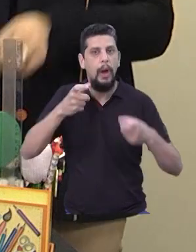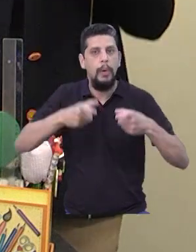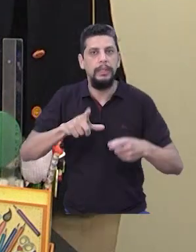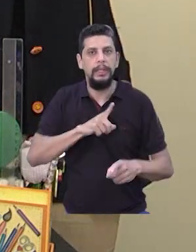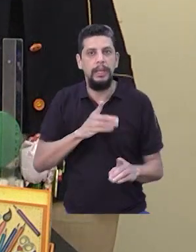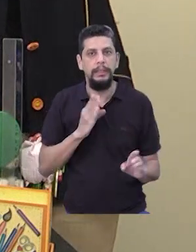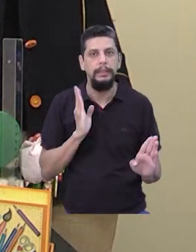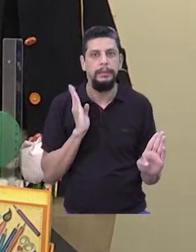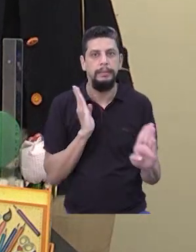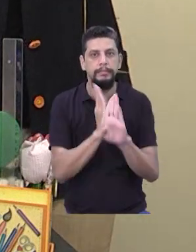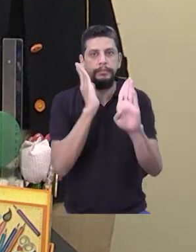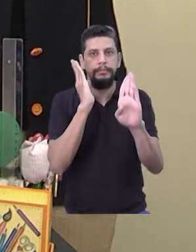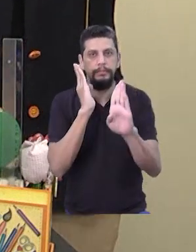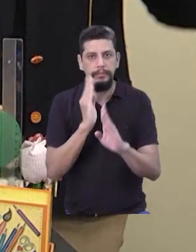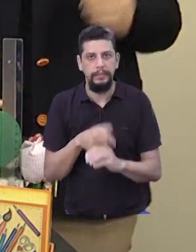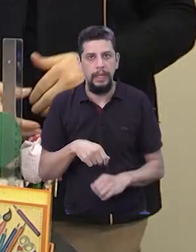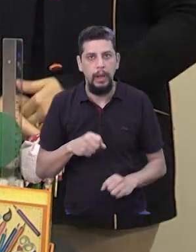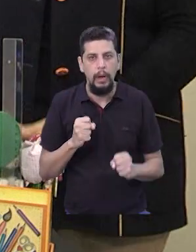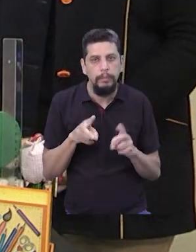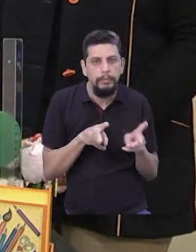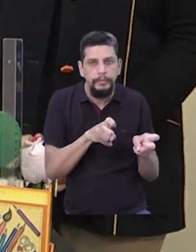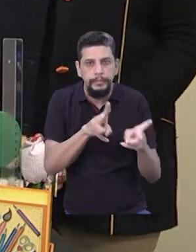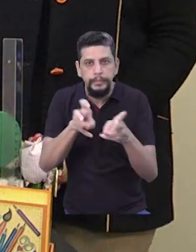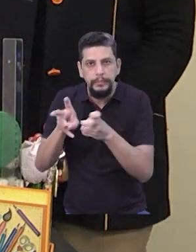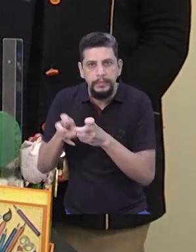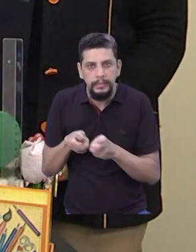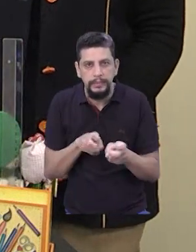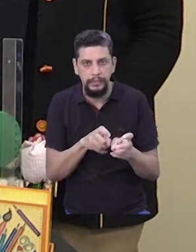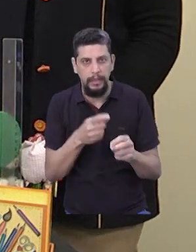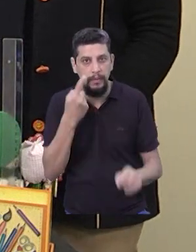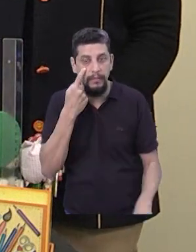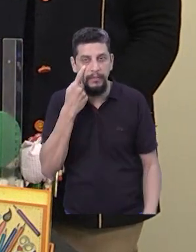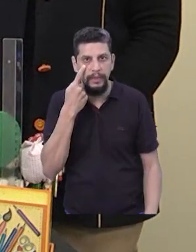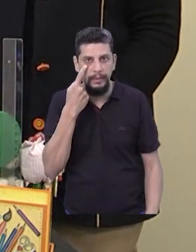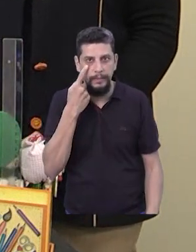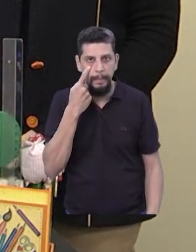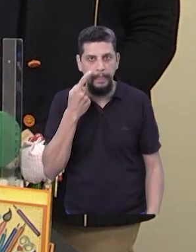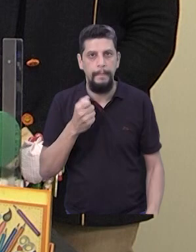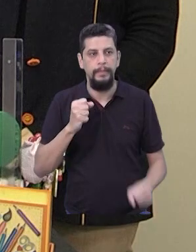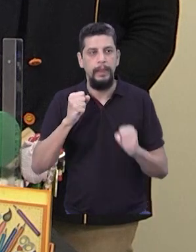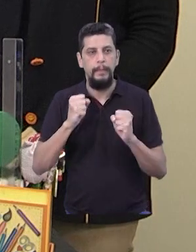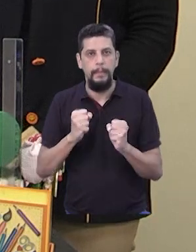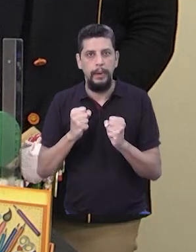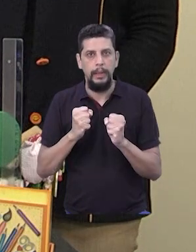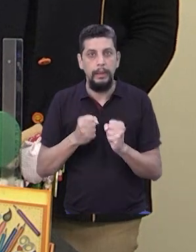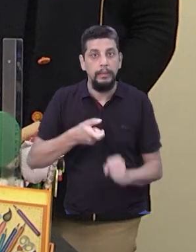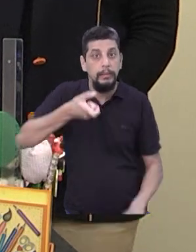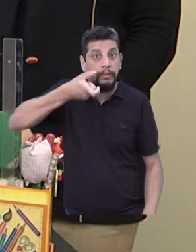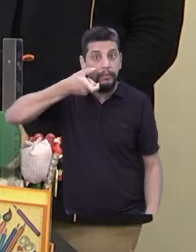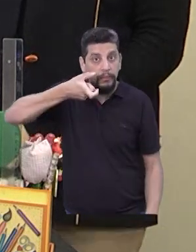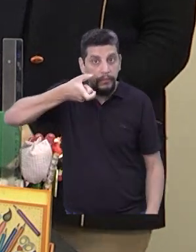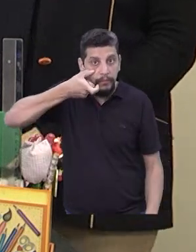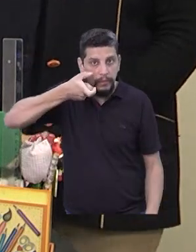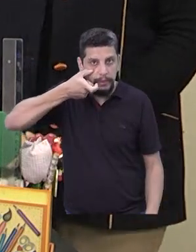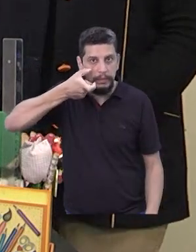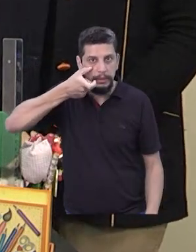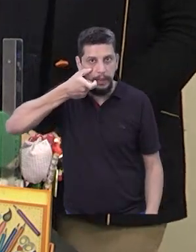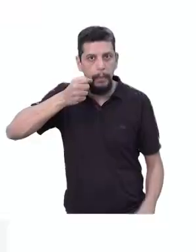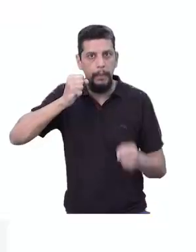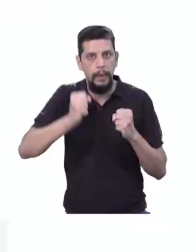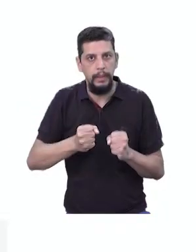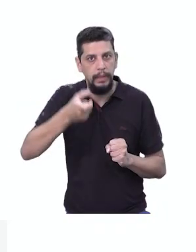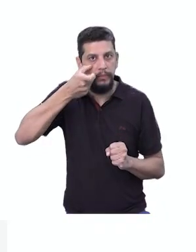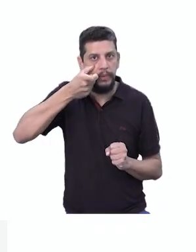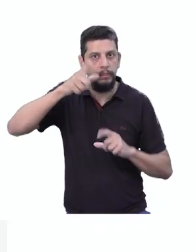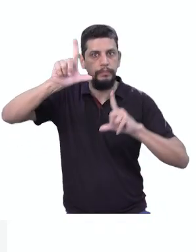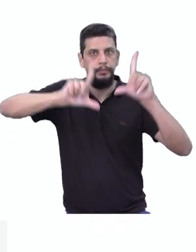a entrevista? Vamos, como vamos que a gente ver. Pode observar essa entrevista? Vamos ver? Vamos. A gente pode assistir, né? A